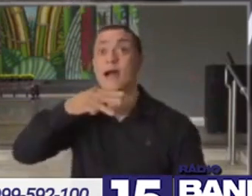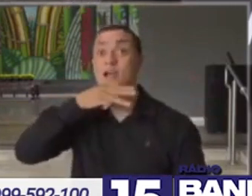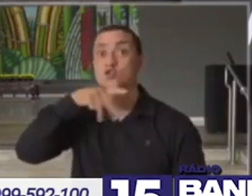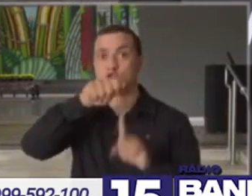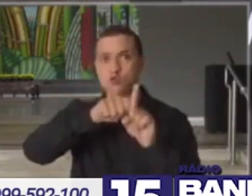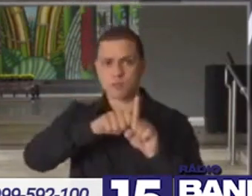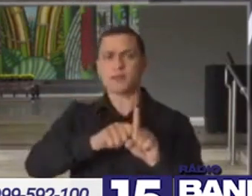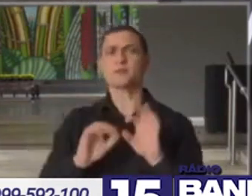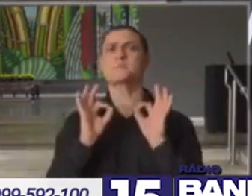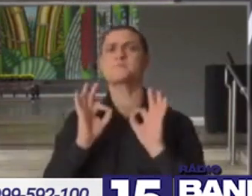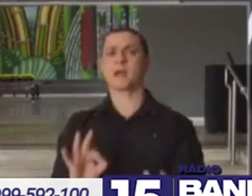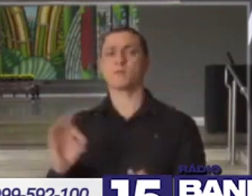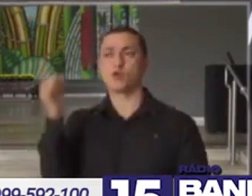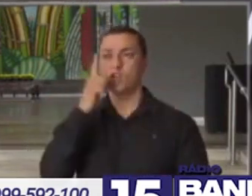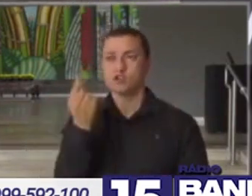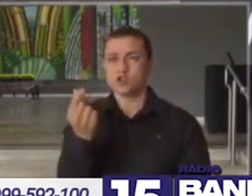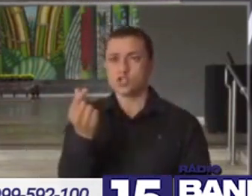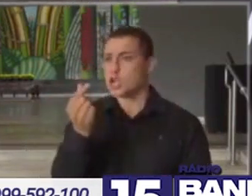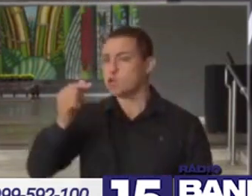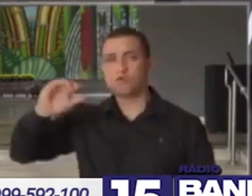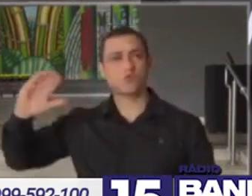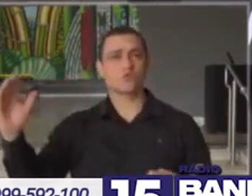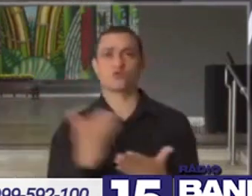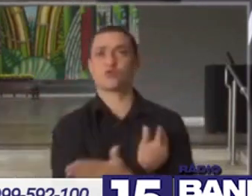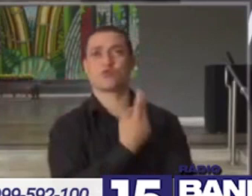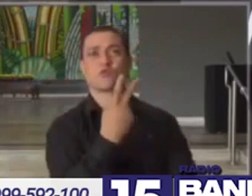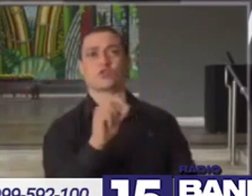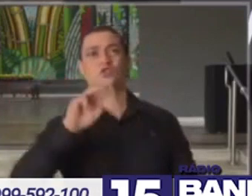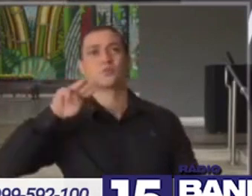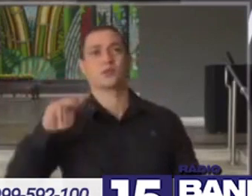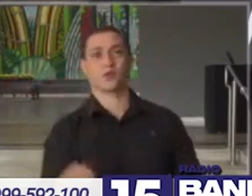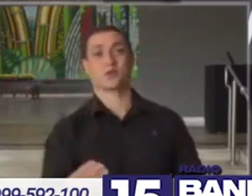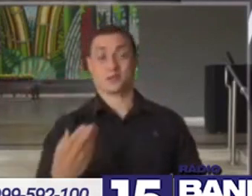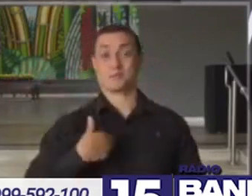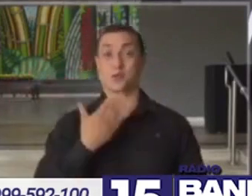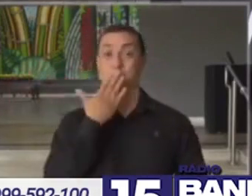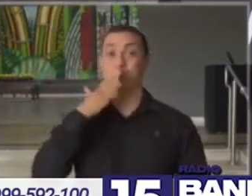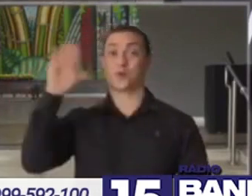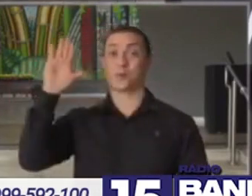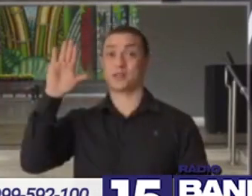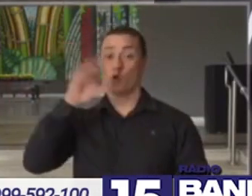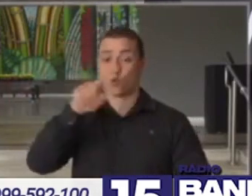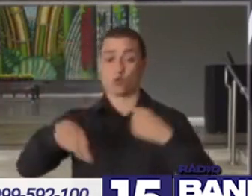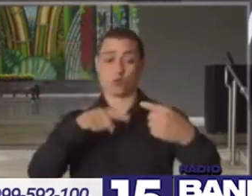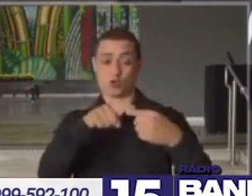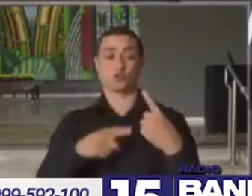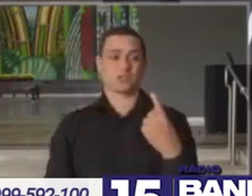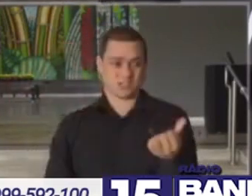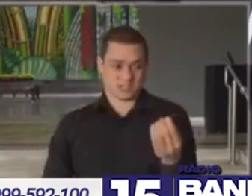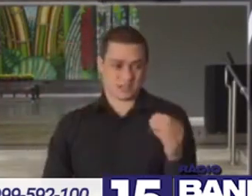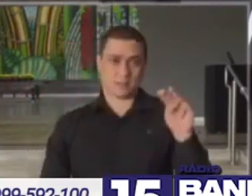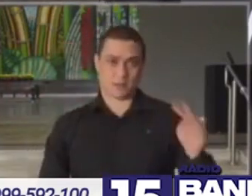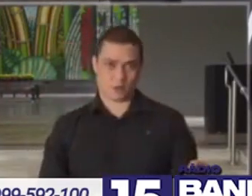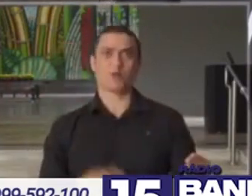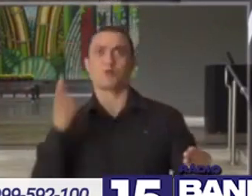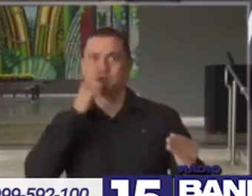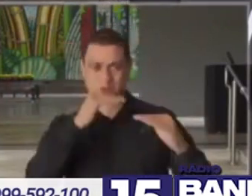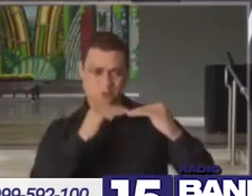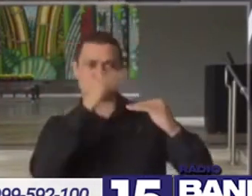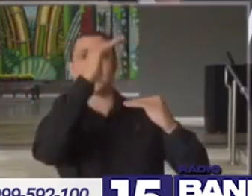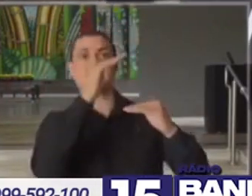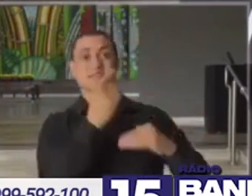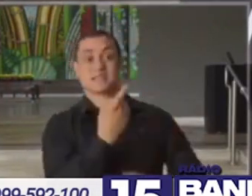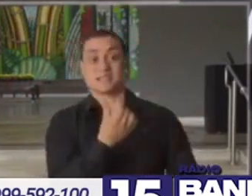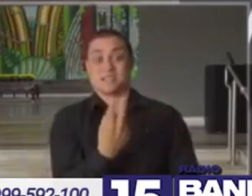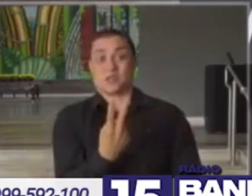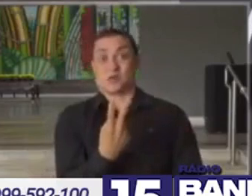R$20 milhões para os equipamentos complementares a essa fábrica de vacina. E posso assegurar a todos vocês que ainda